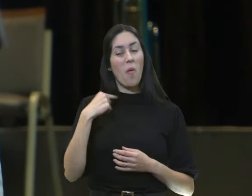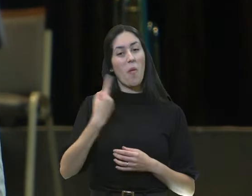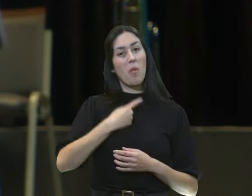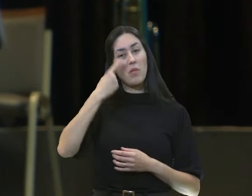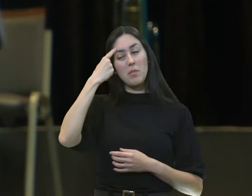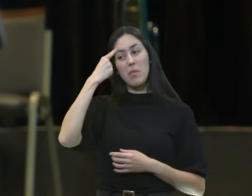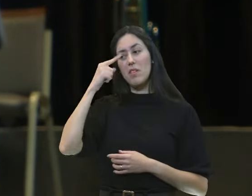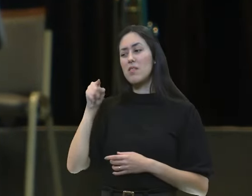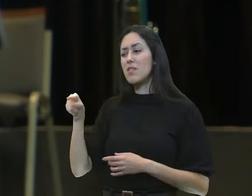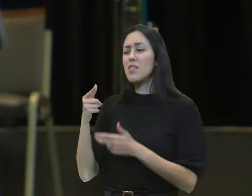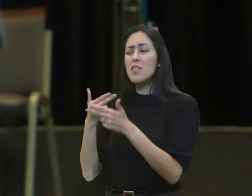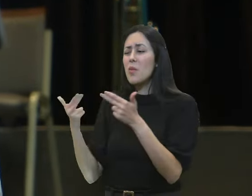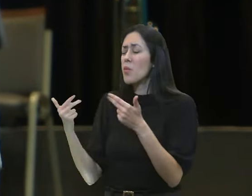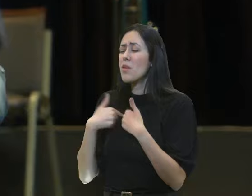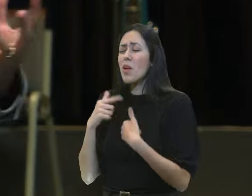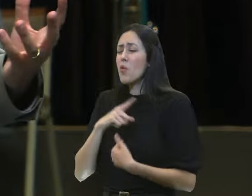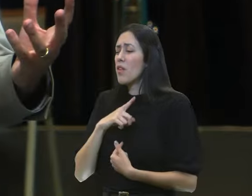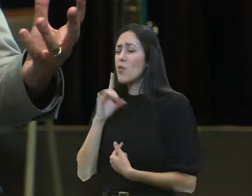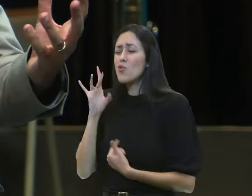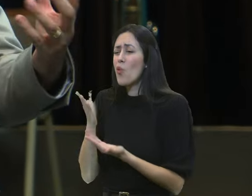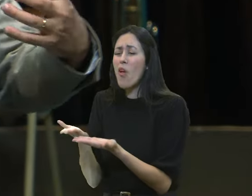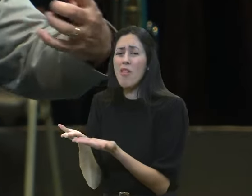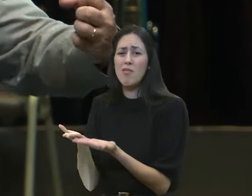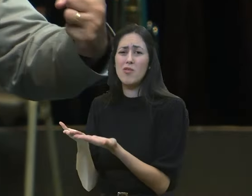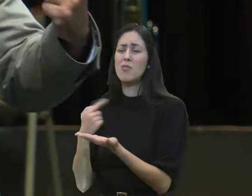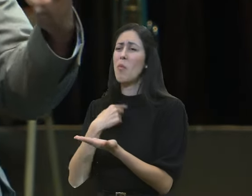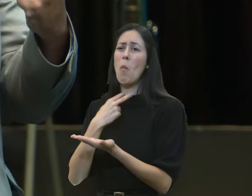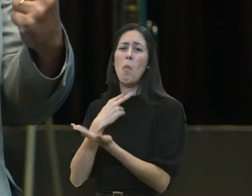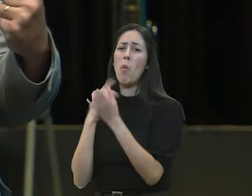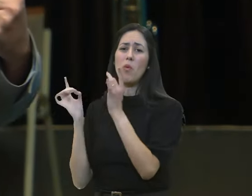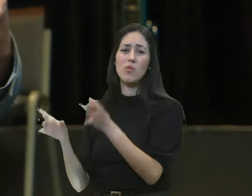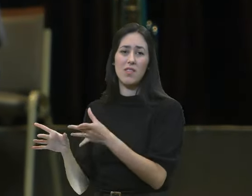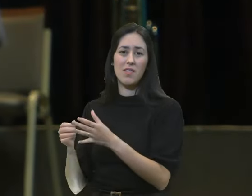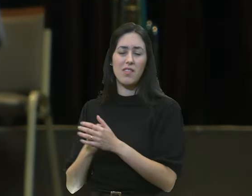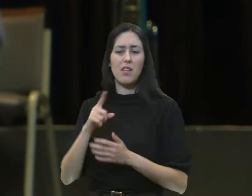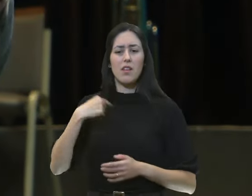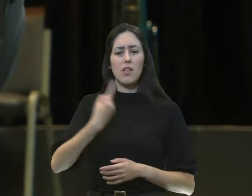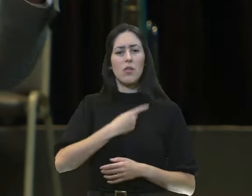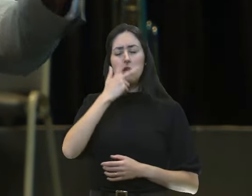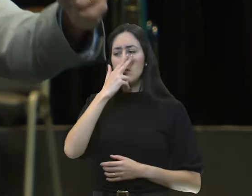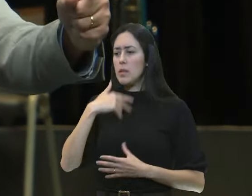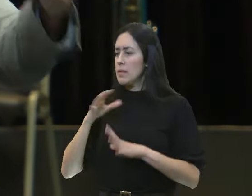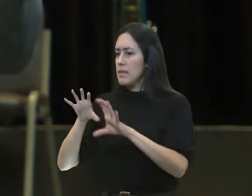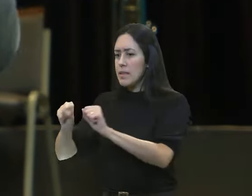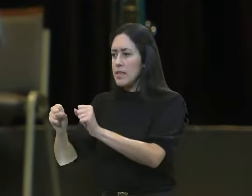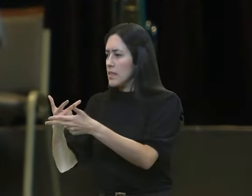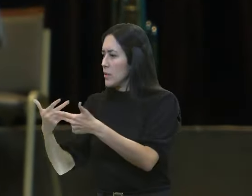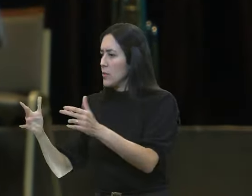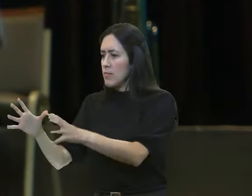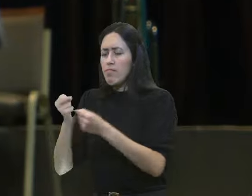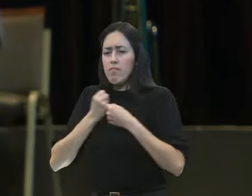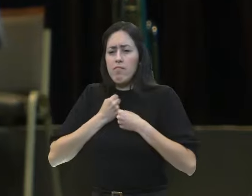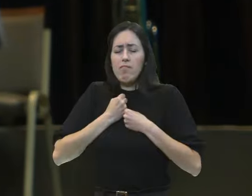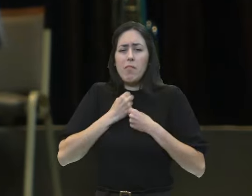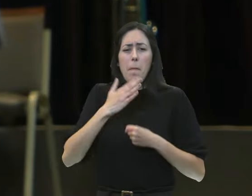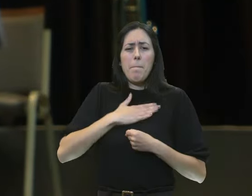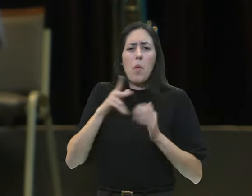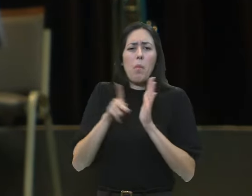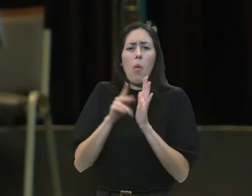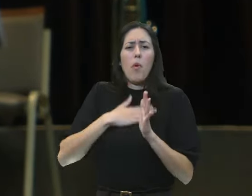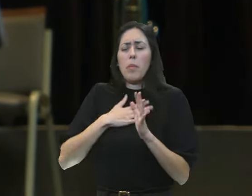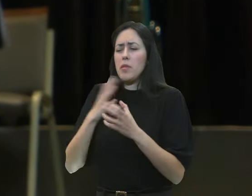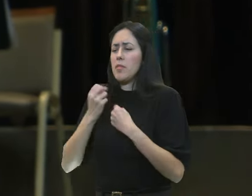vida. E a gente vai se apegando a coisas que nos impedem de encontrar